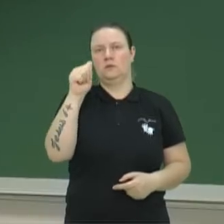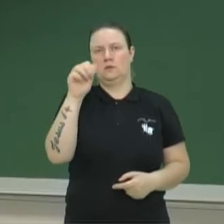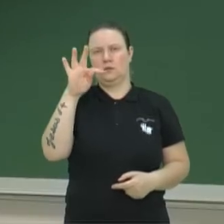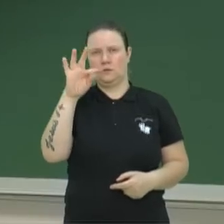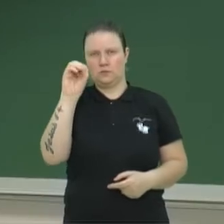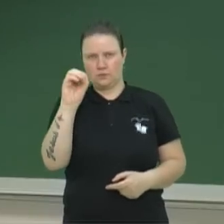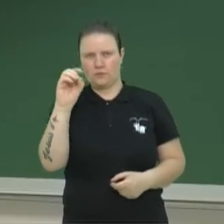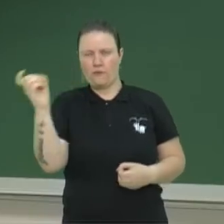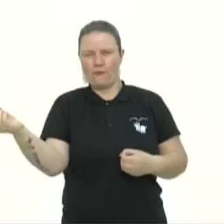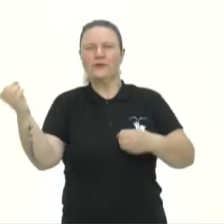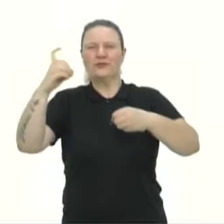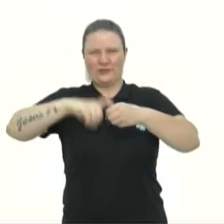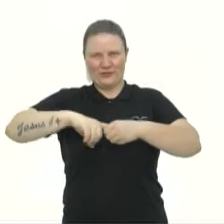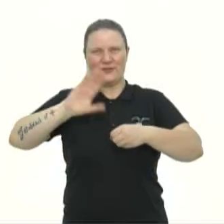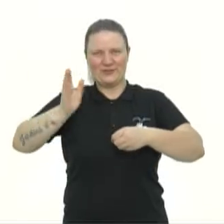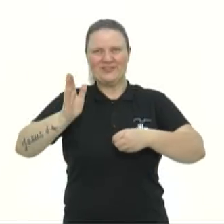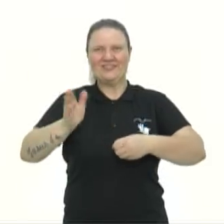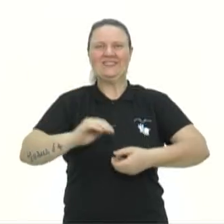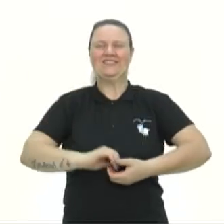já voltamos.